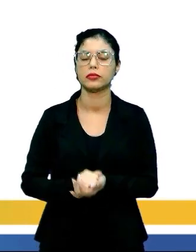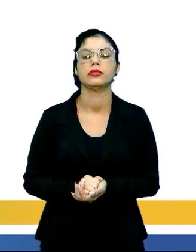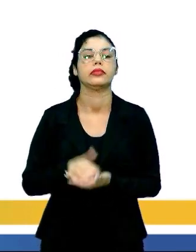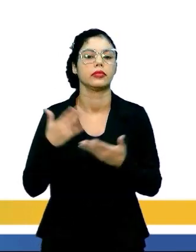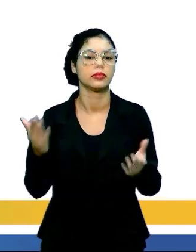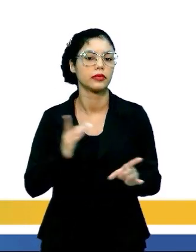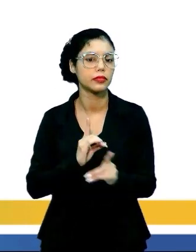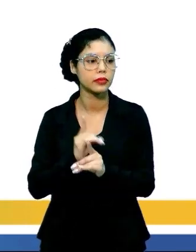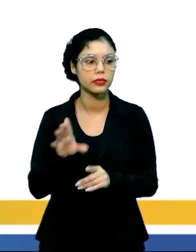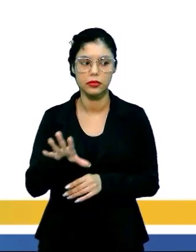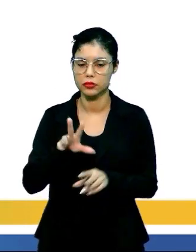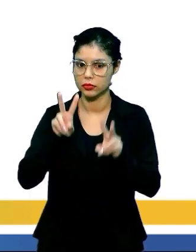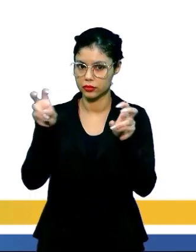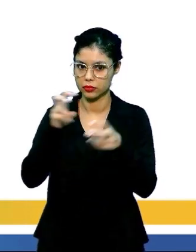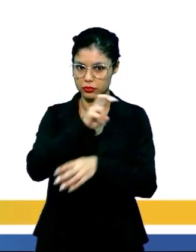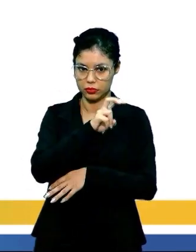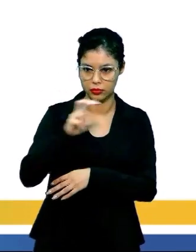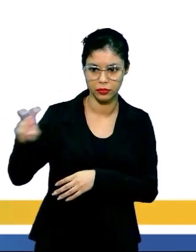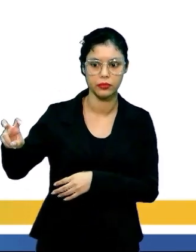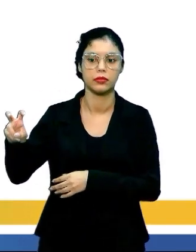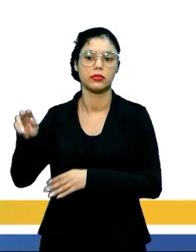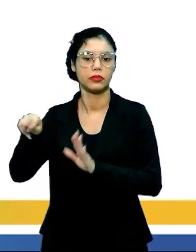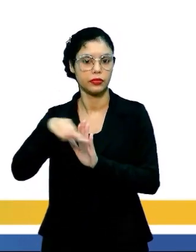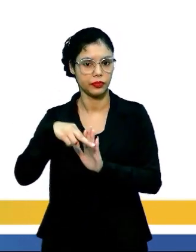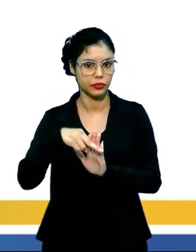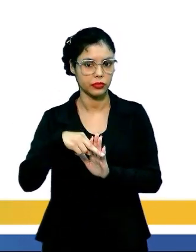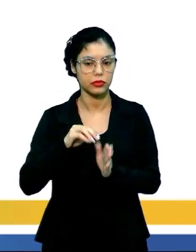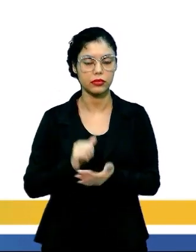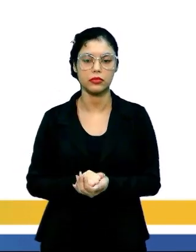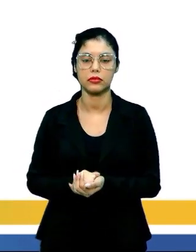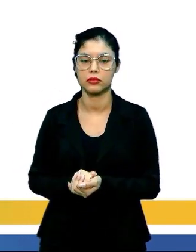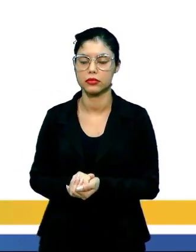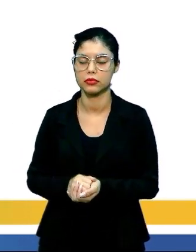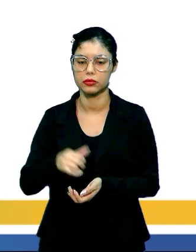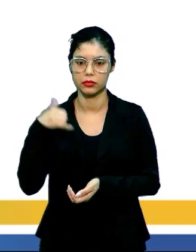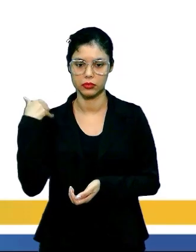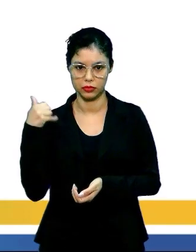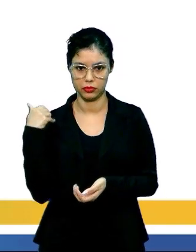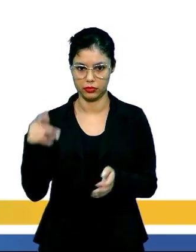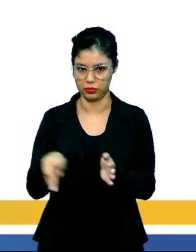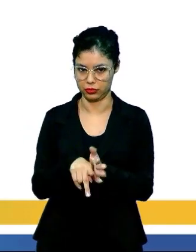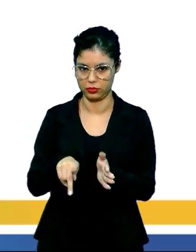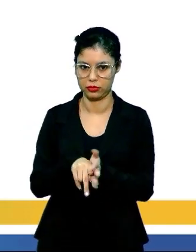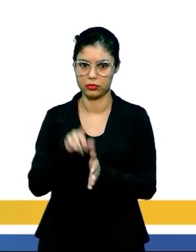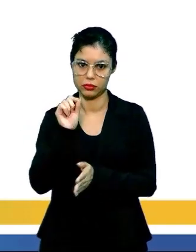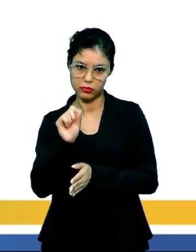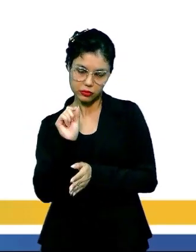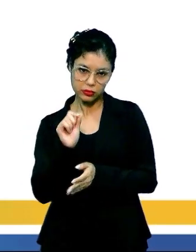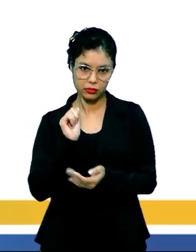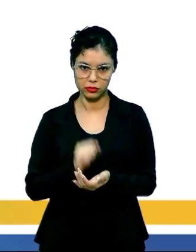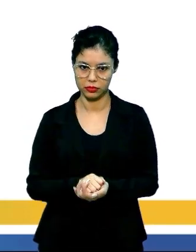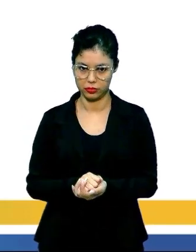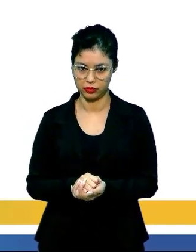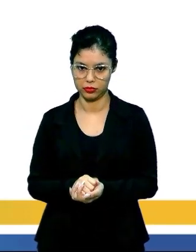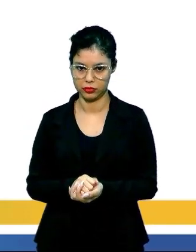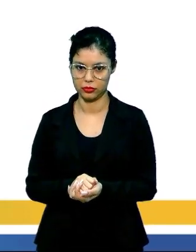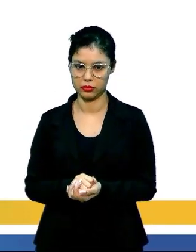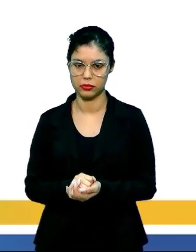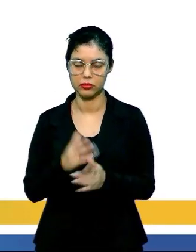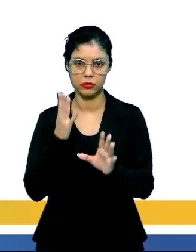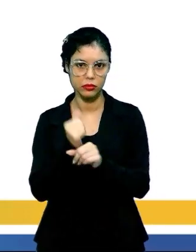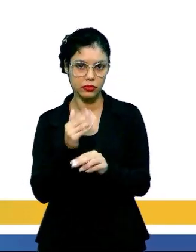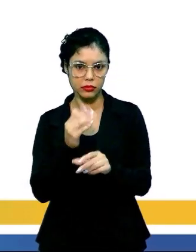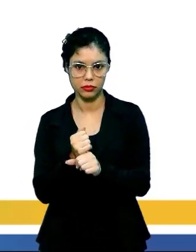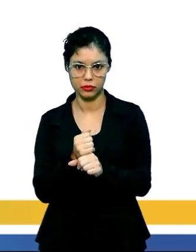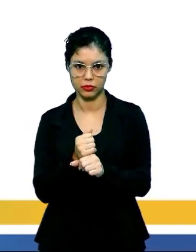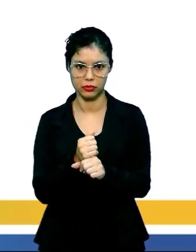Então, eu vou pegar as 5 notas, certo? As 5 idades aqui, ó. Pegar